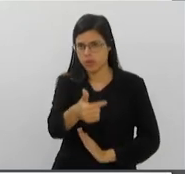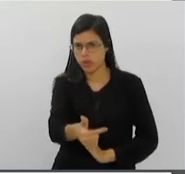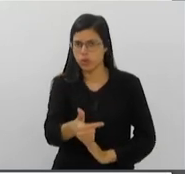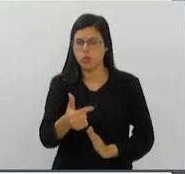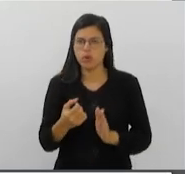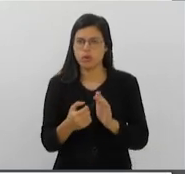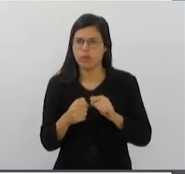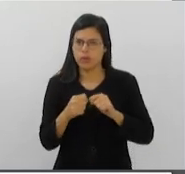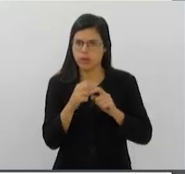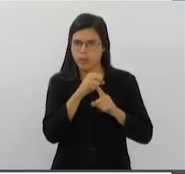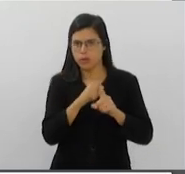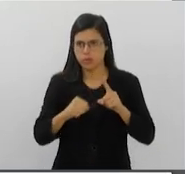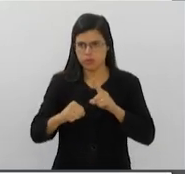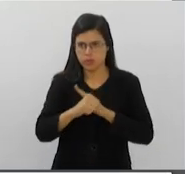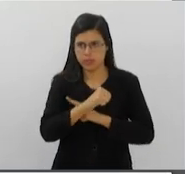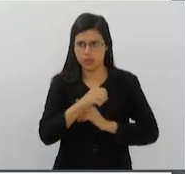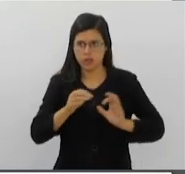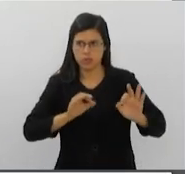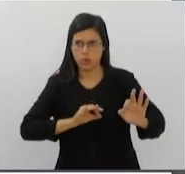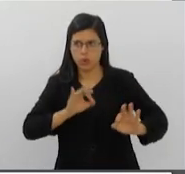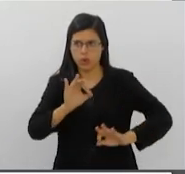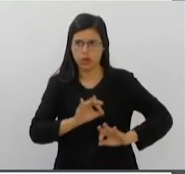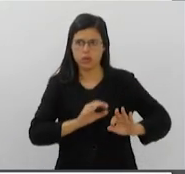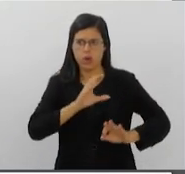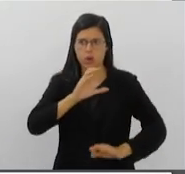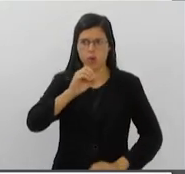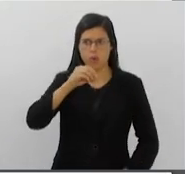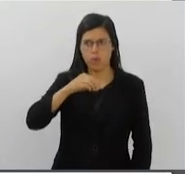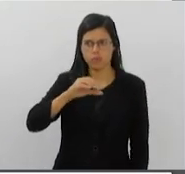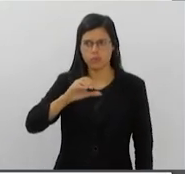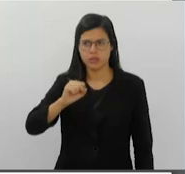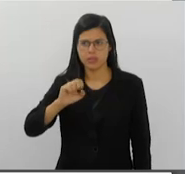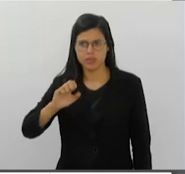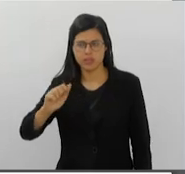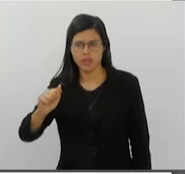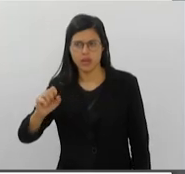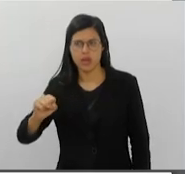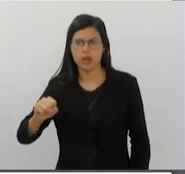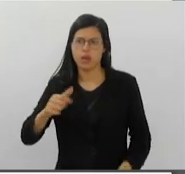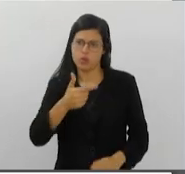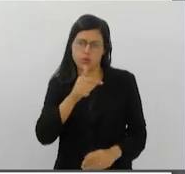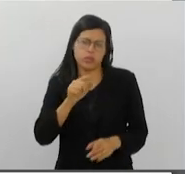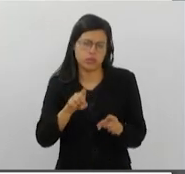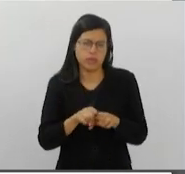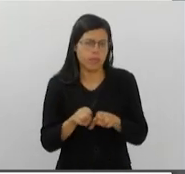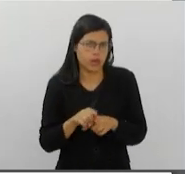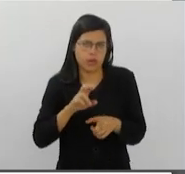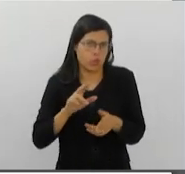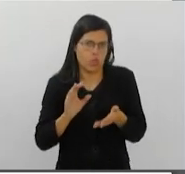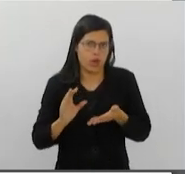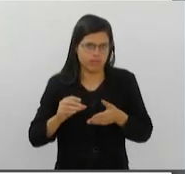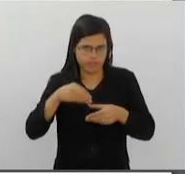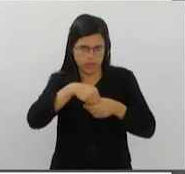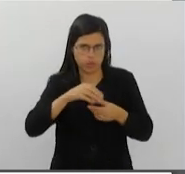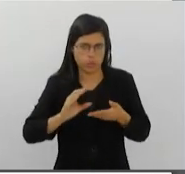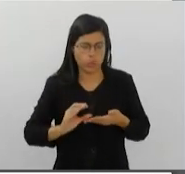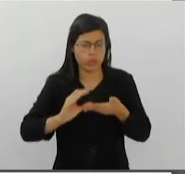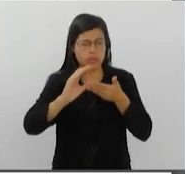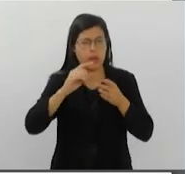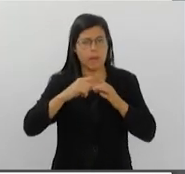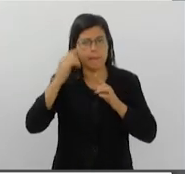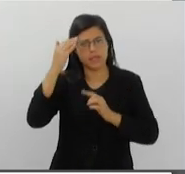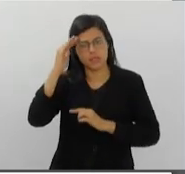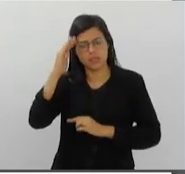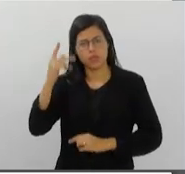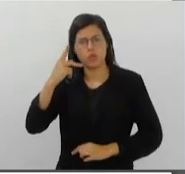sociedade civil, organizada nos conselhos e algumas que não fazem parte dos conselhos, mas que entendem como